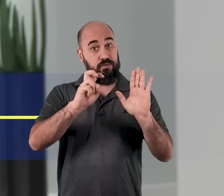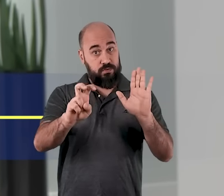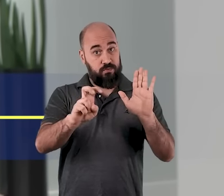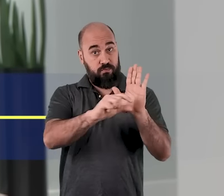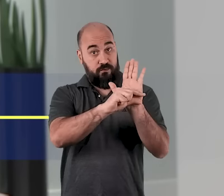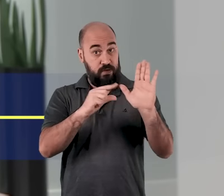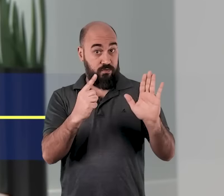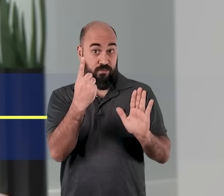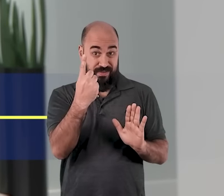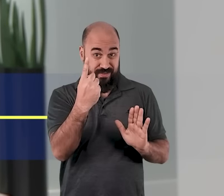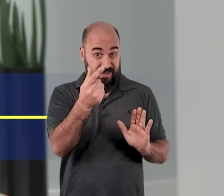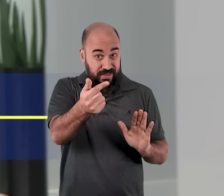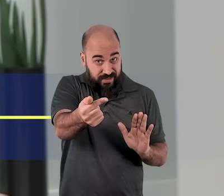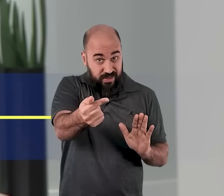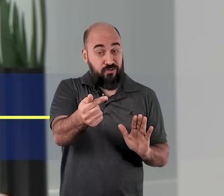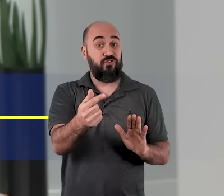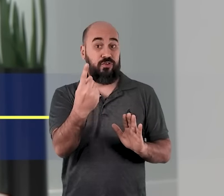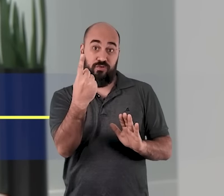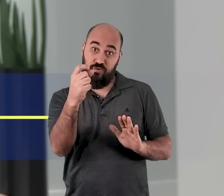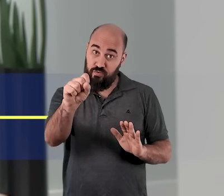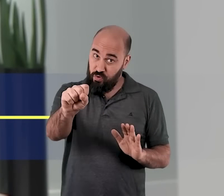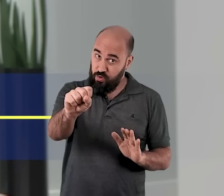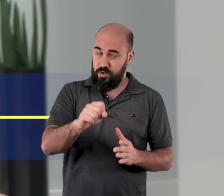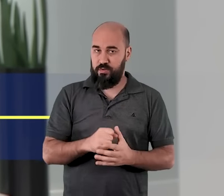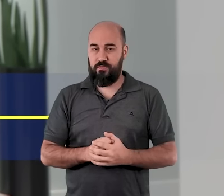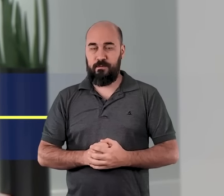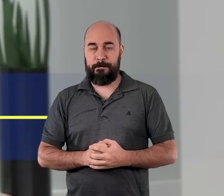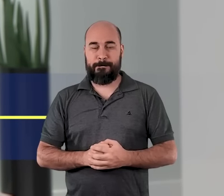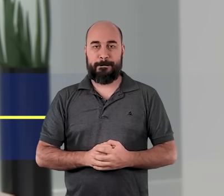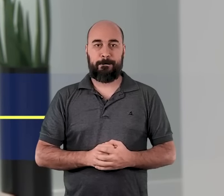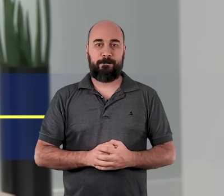versos 17 e 18.